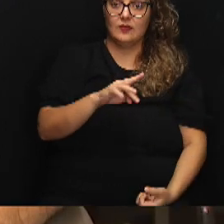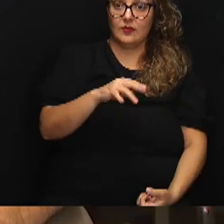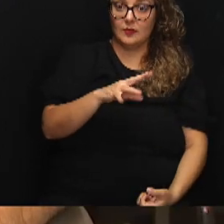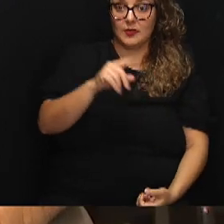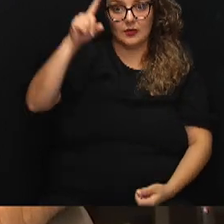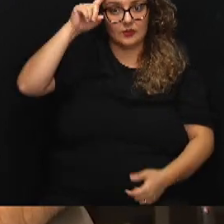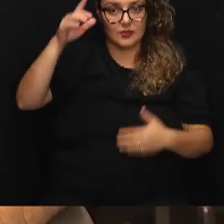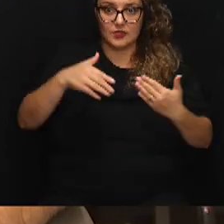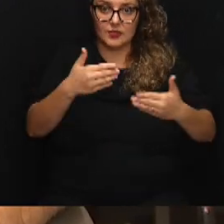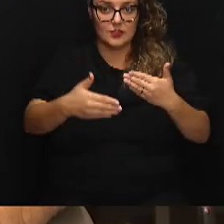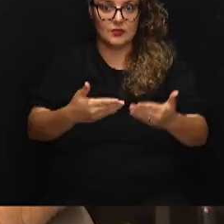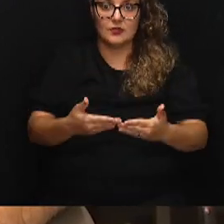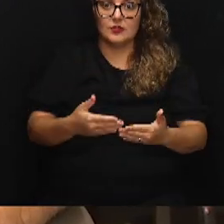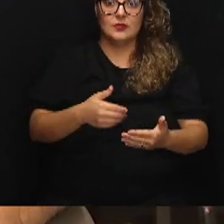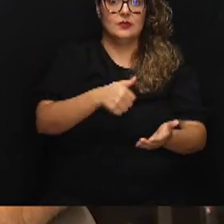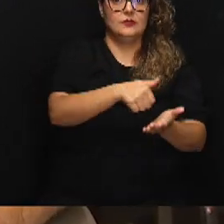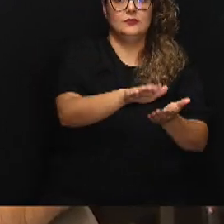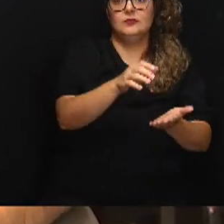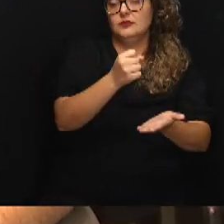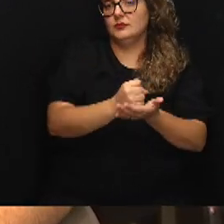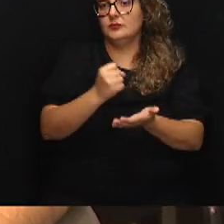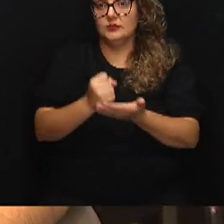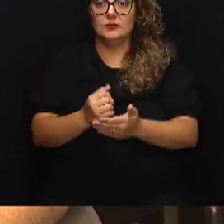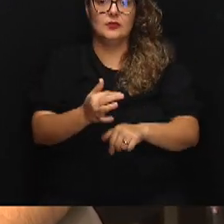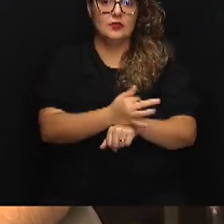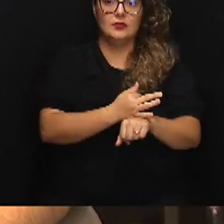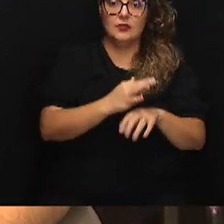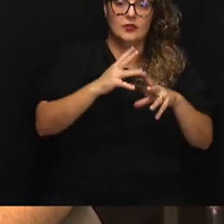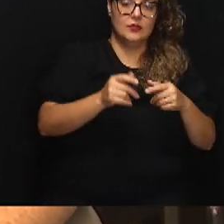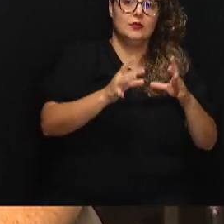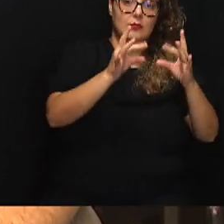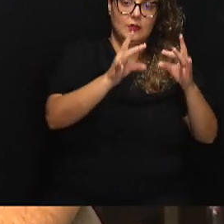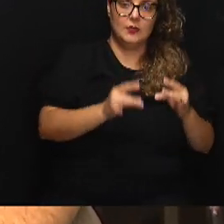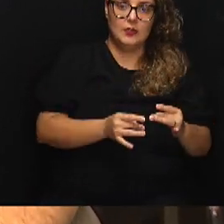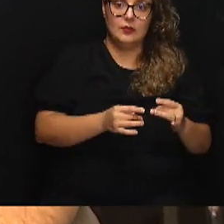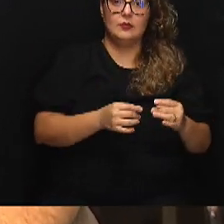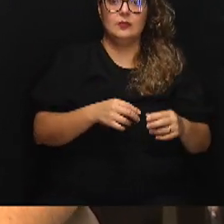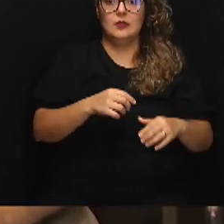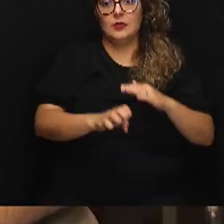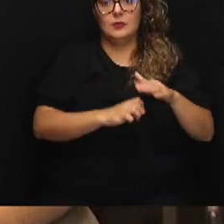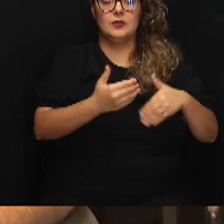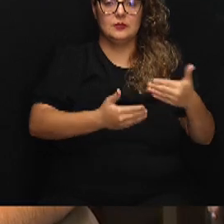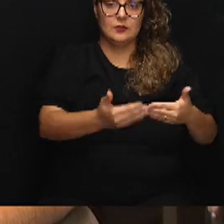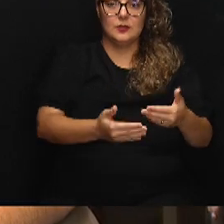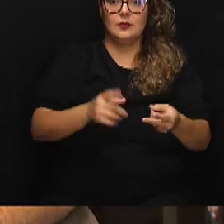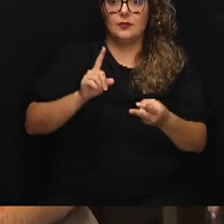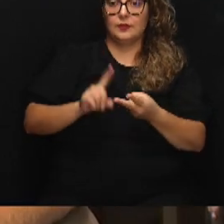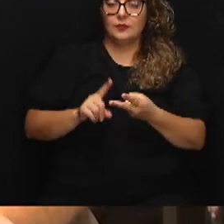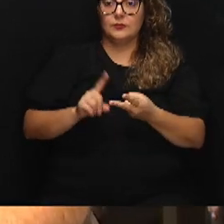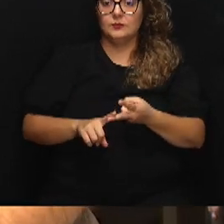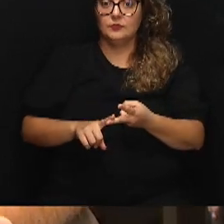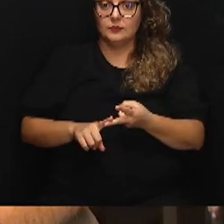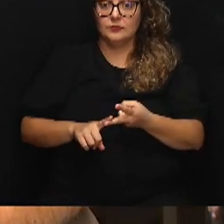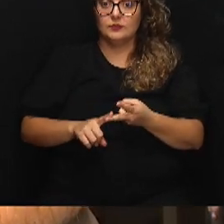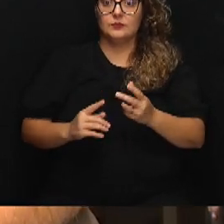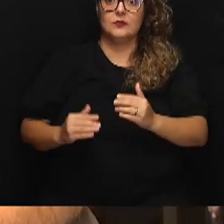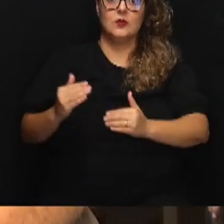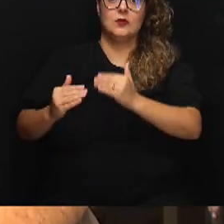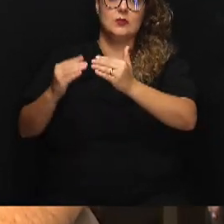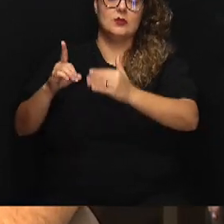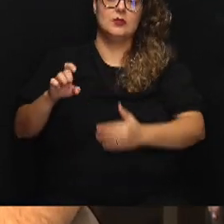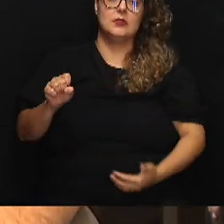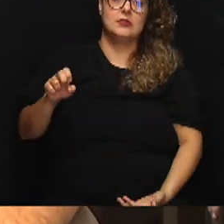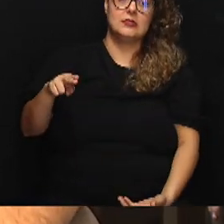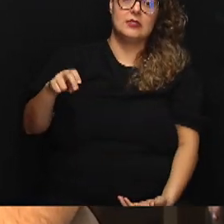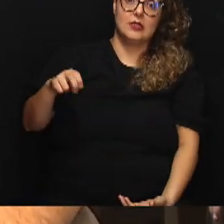dia. Admissão, demissão, férias e todos os que eu preciso para rodar a empresa. Depois tem um segundo pilar, que é a área de desenvolvimento, onde